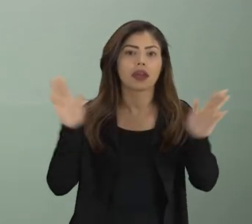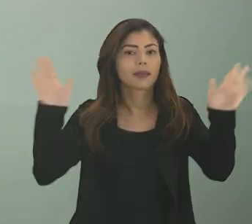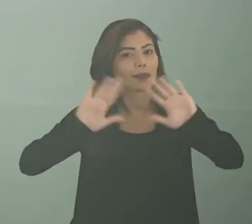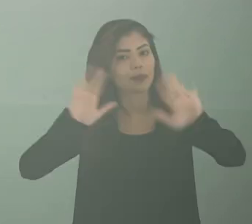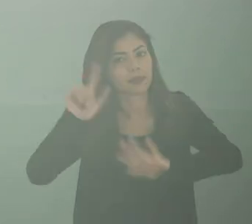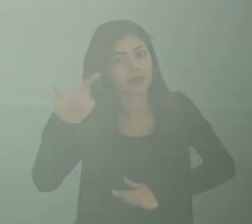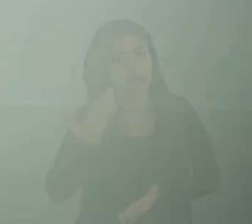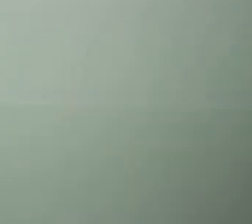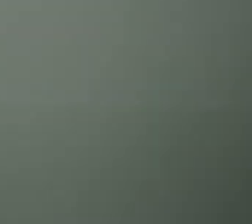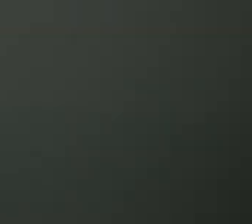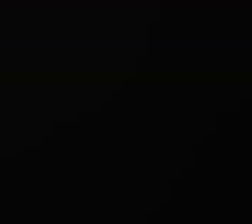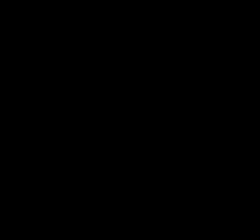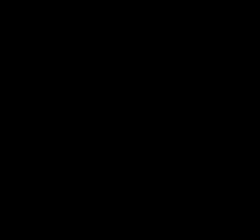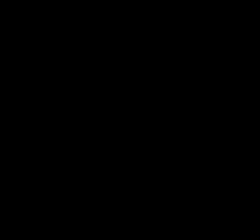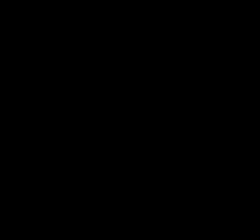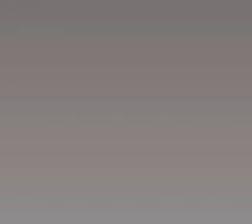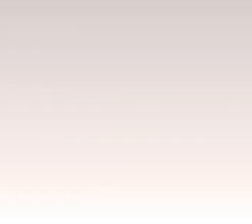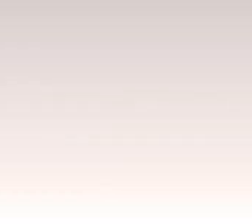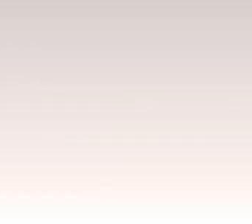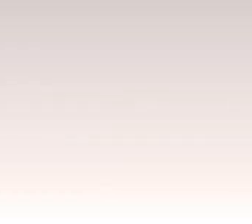e até a próxima aula